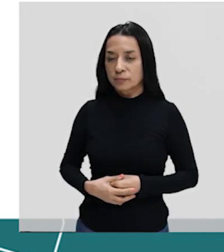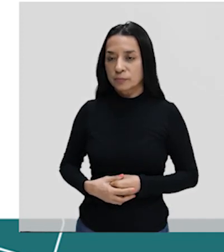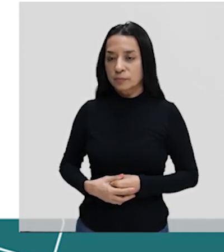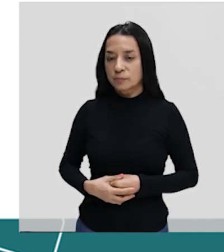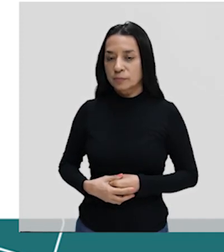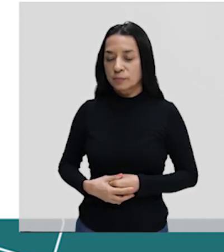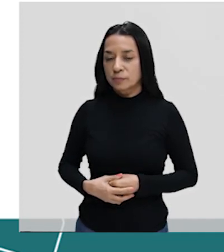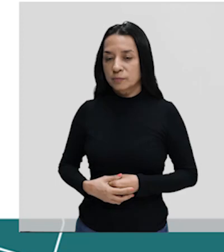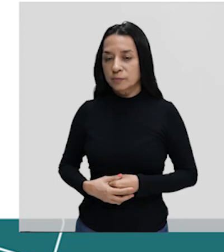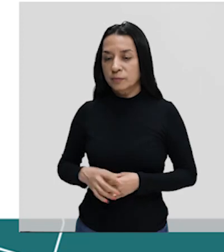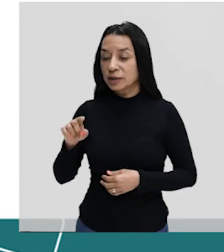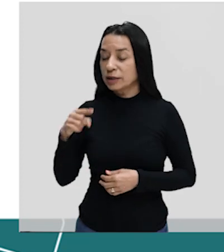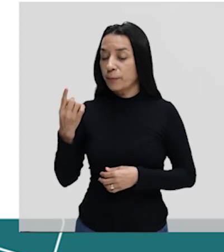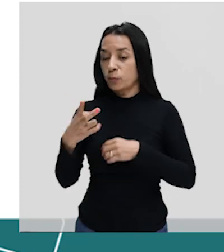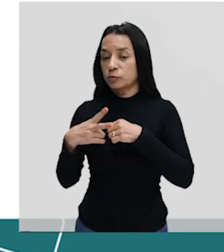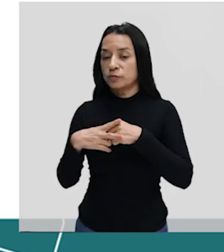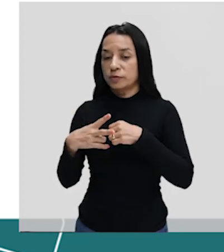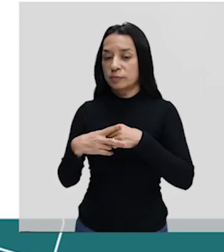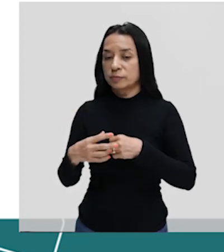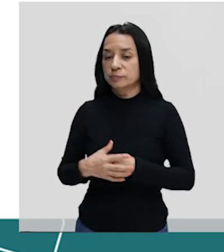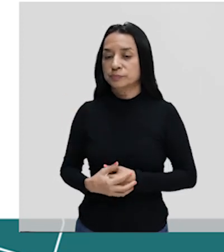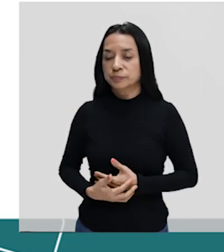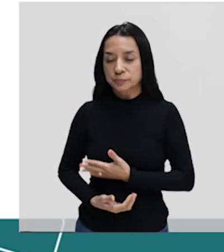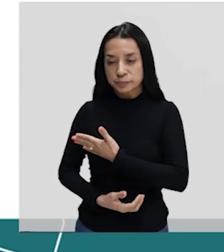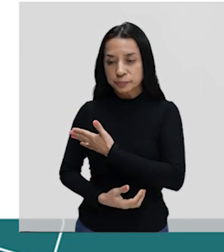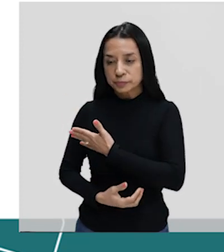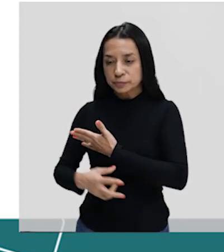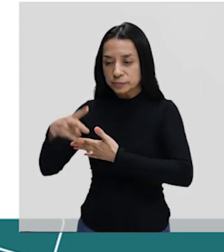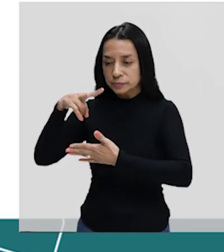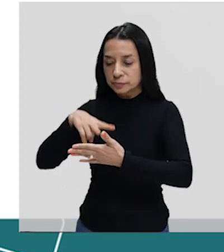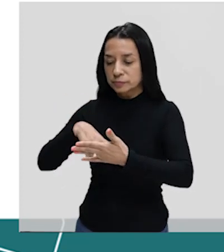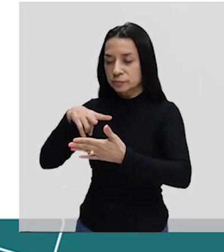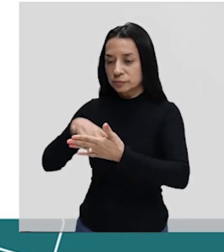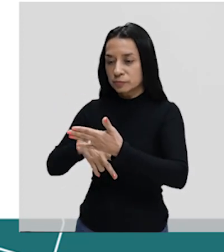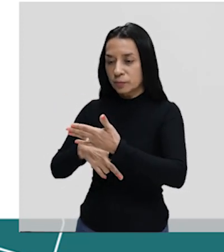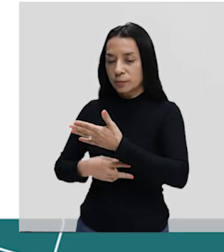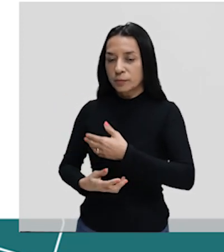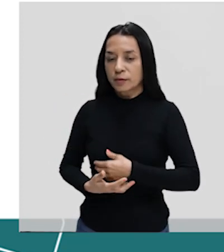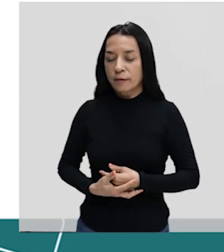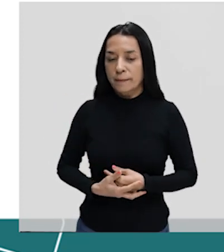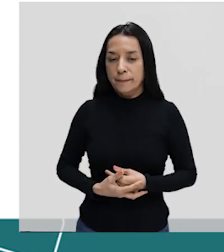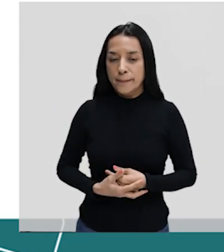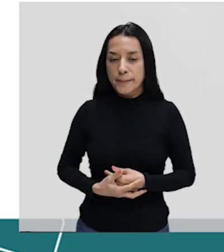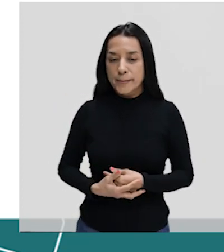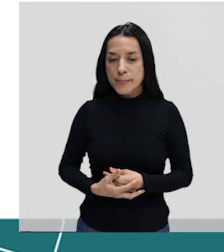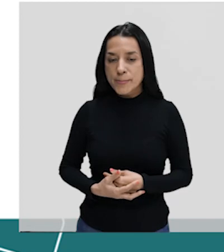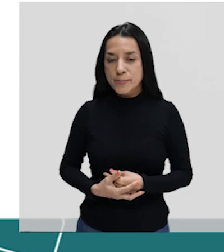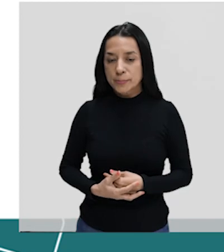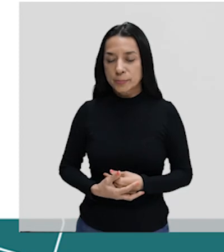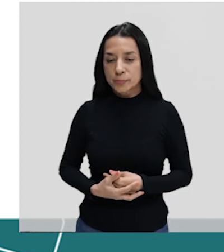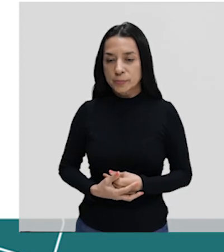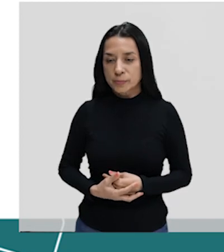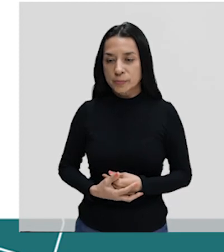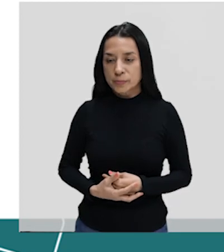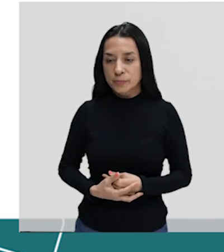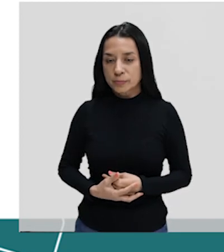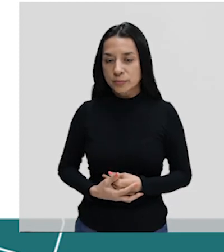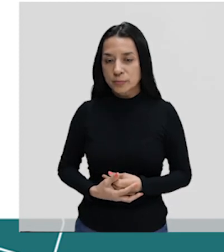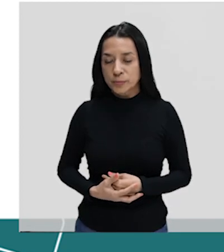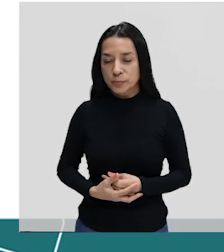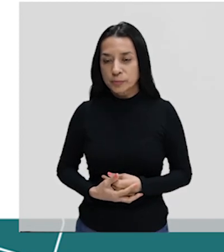tá? Vem depois. Note que nesses casos, o verbo e o pronome unem-se, formando uma